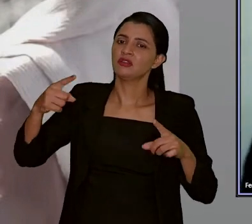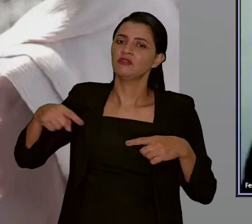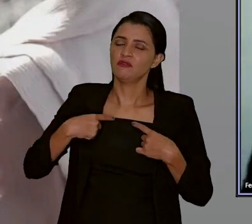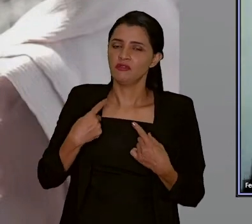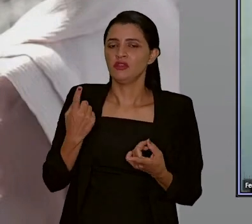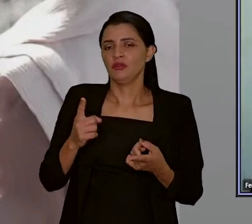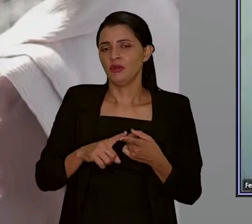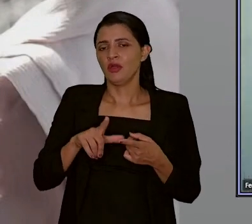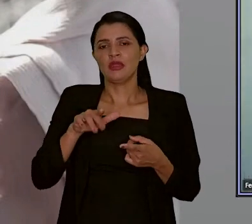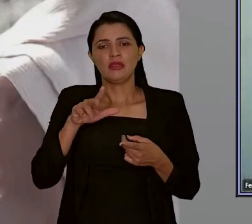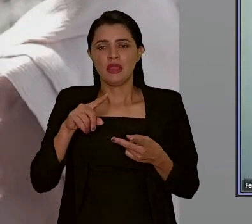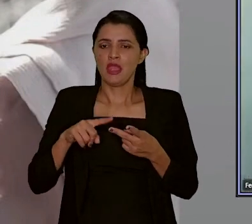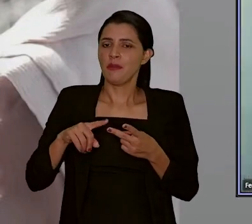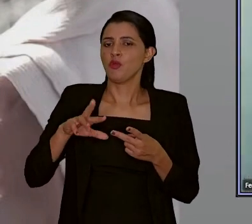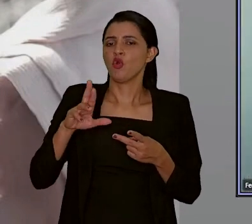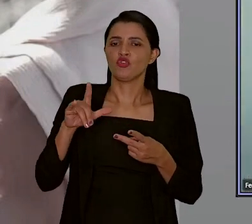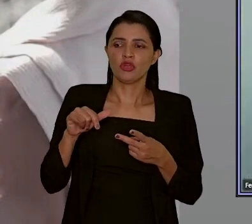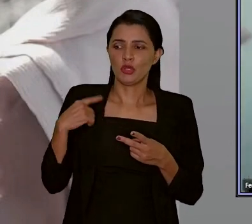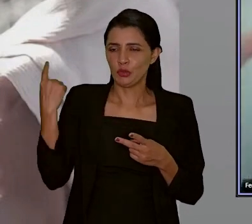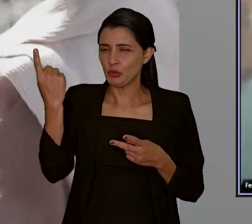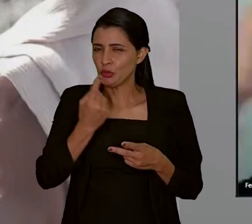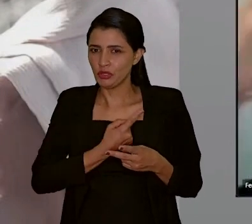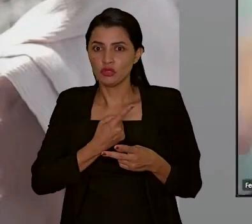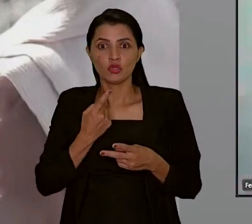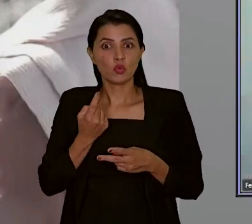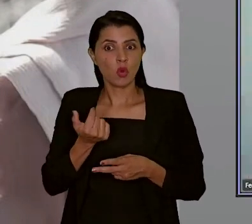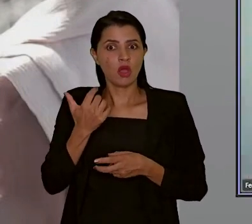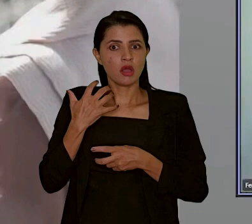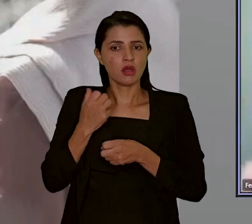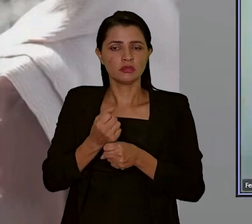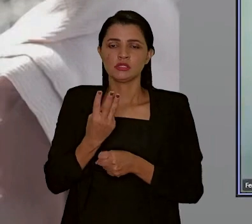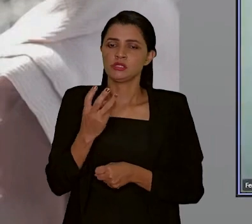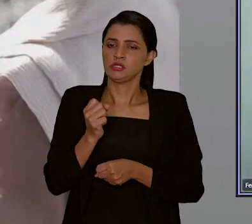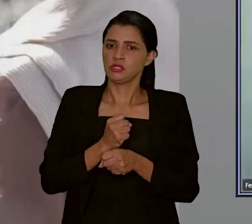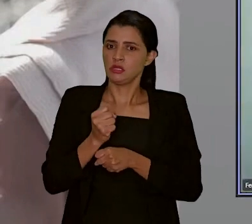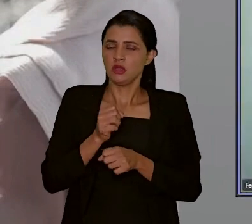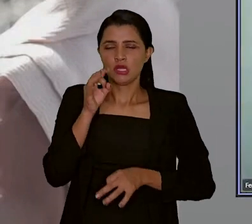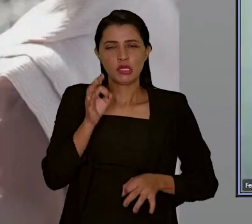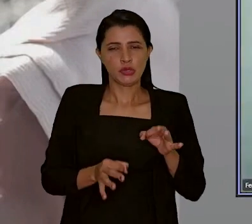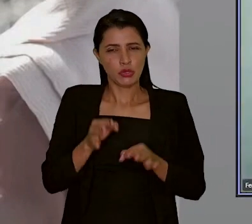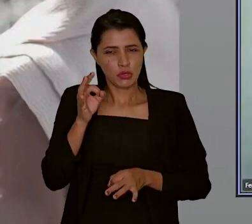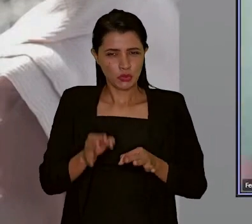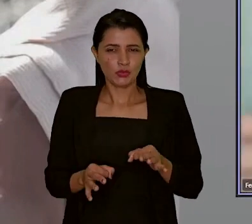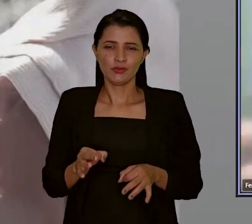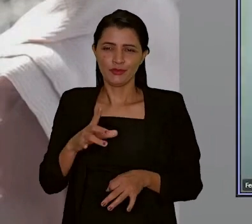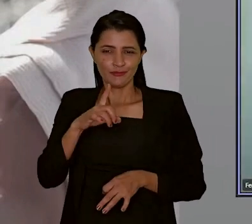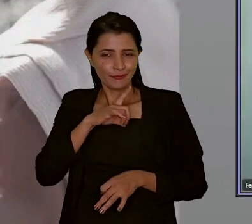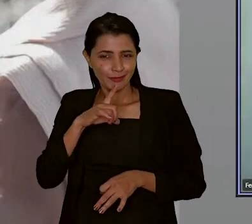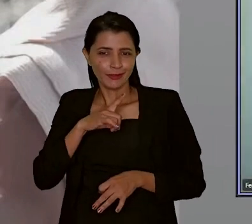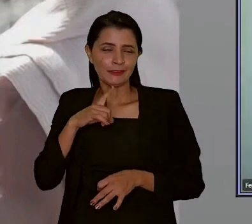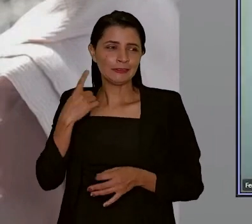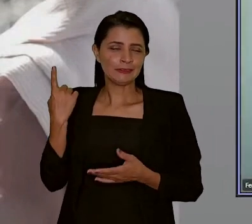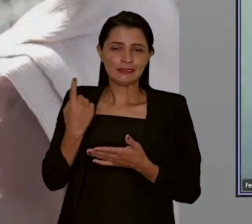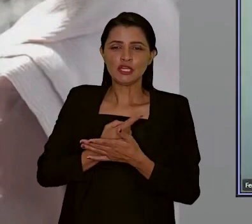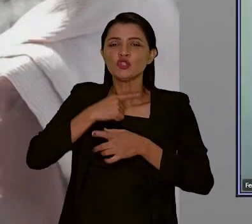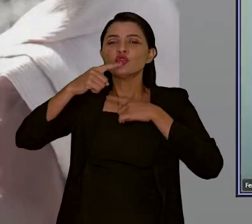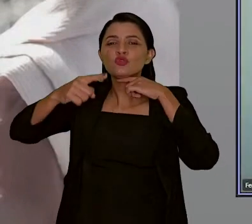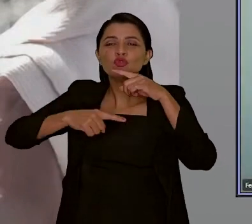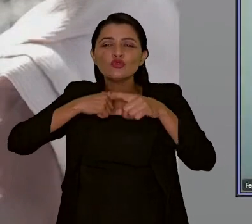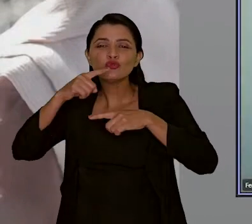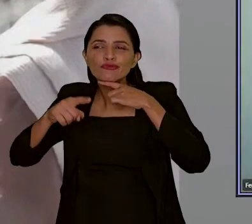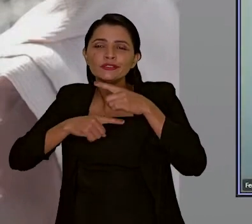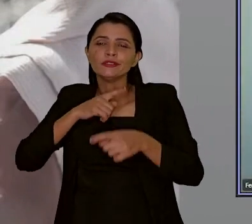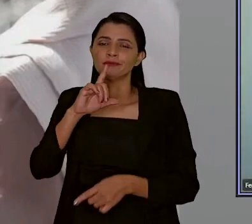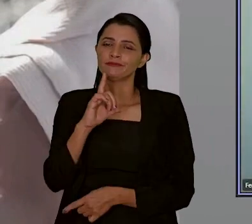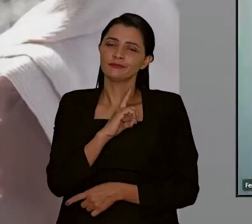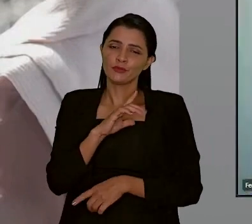quase 30 anos de magistratura, nós temos todas aquelas questões que vêm na nossa cabeça quando nós temos que tratar